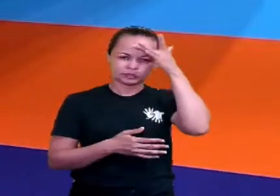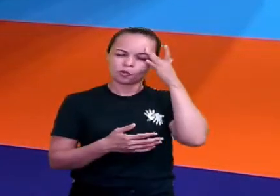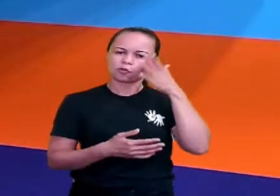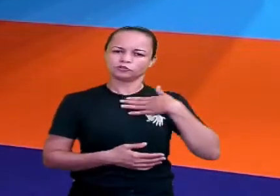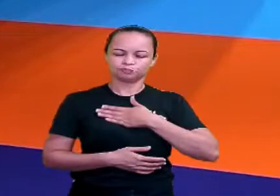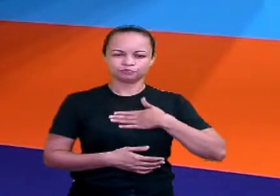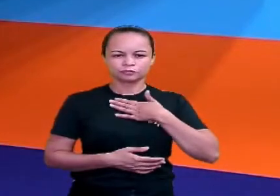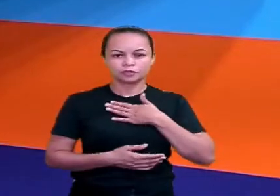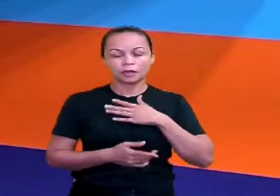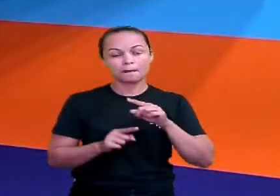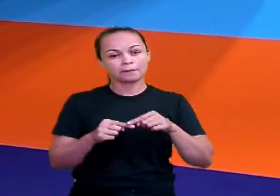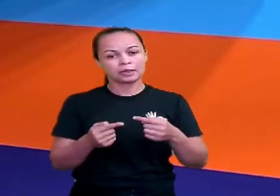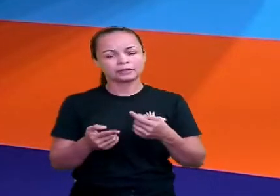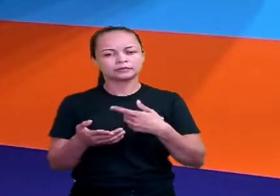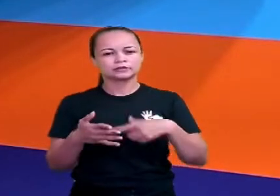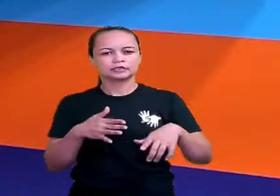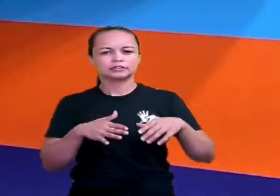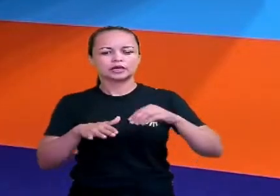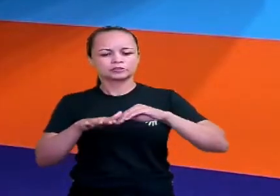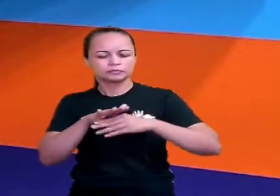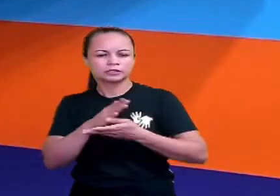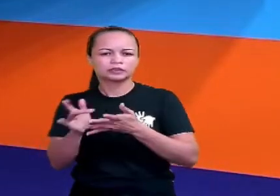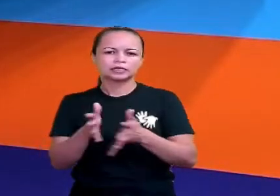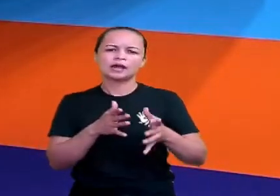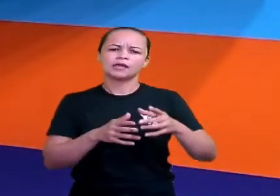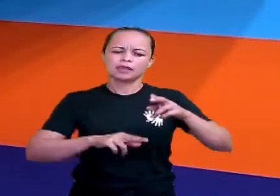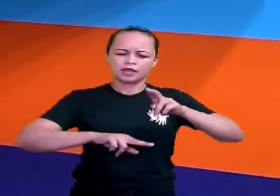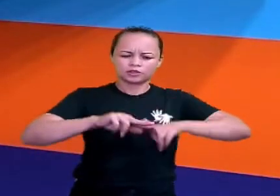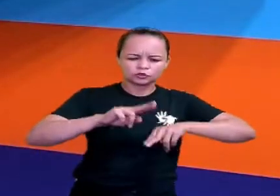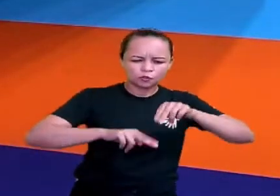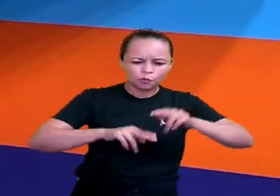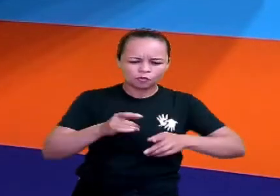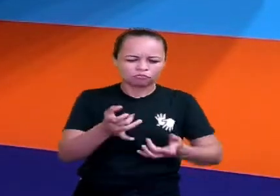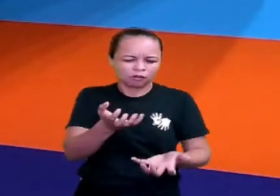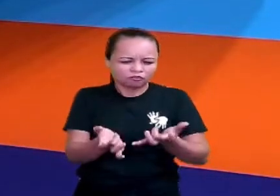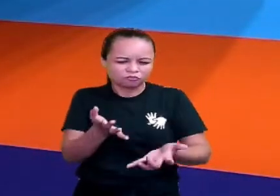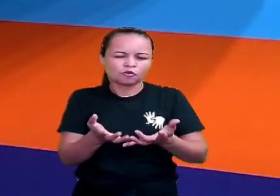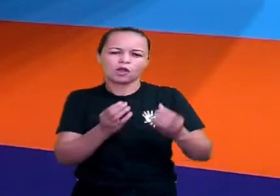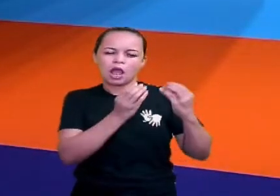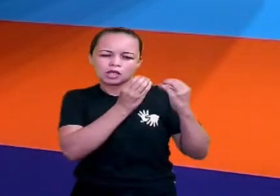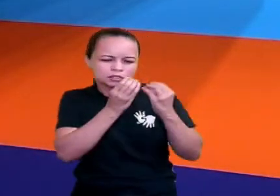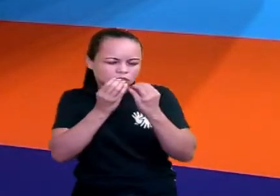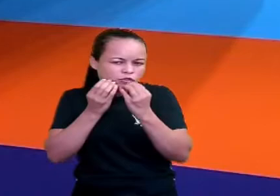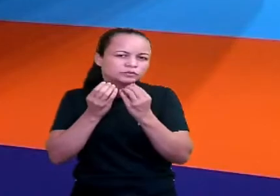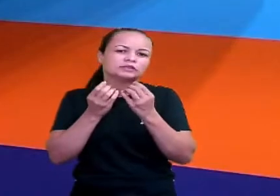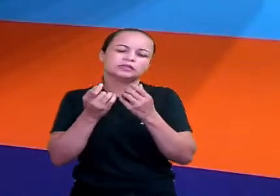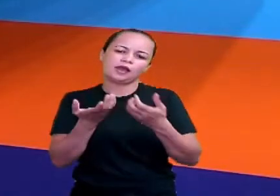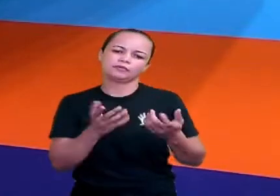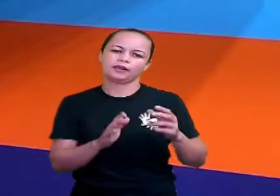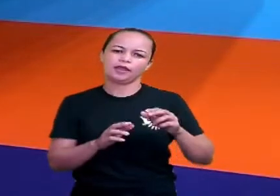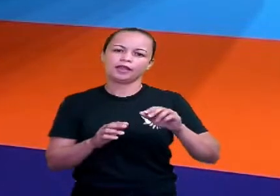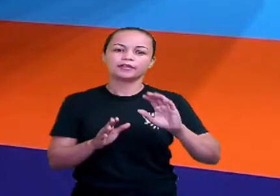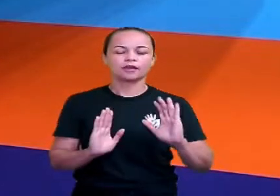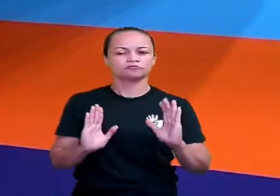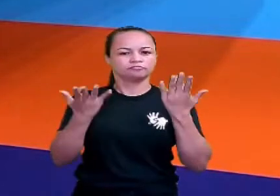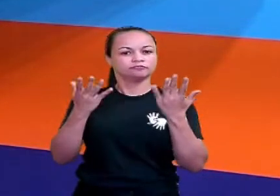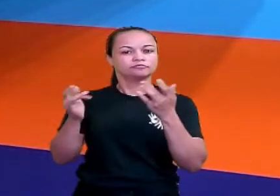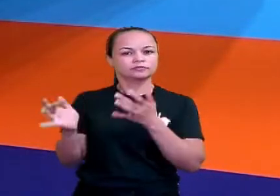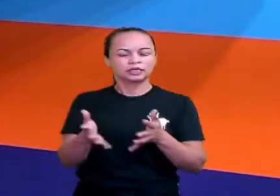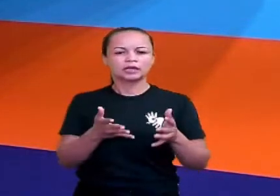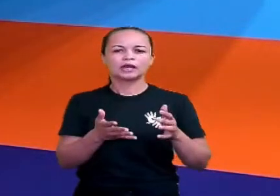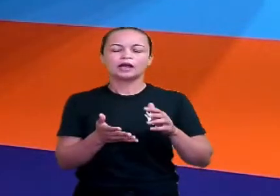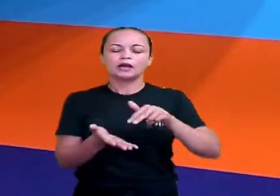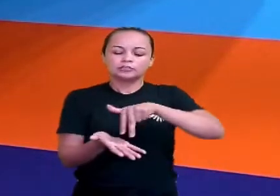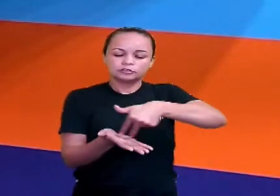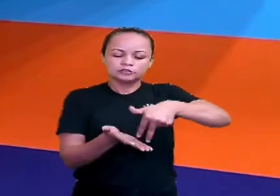existe uma tradição, tem as quadrilhas, tem a fogueira, tem o milho, então tudo isso faz parte tanto da história do indivíduo como da